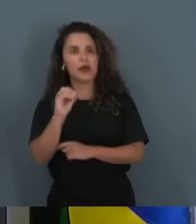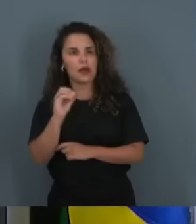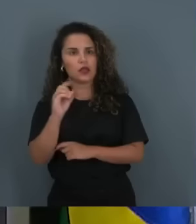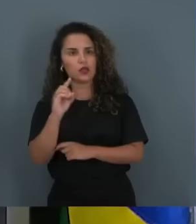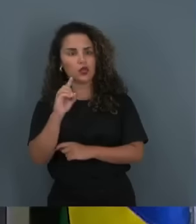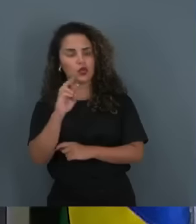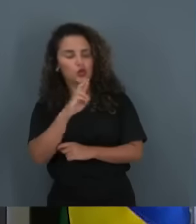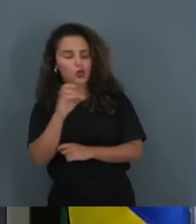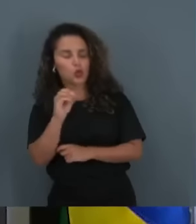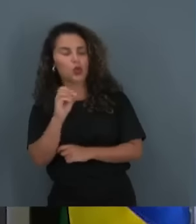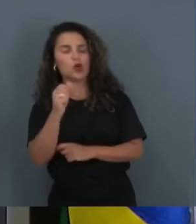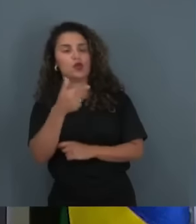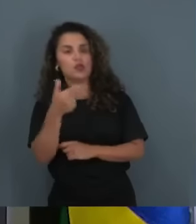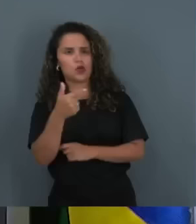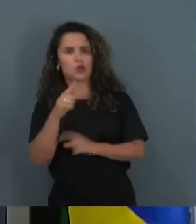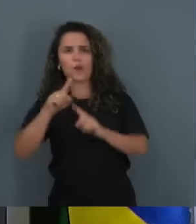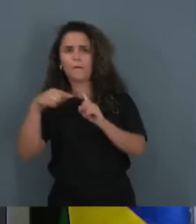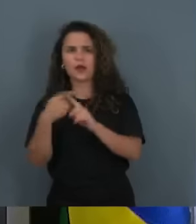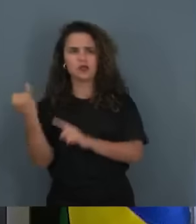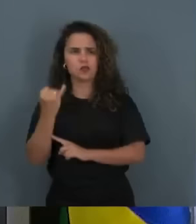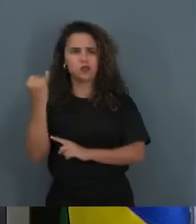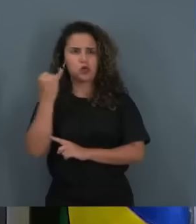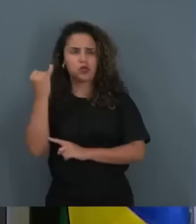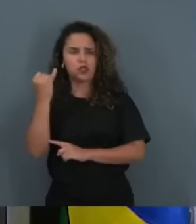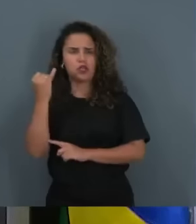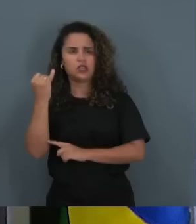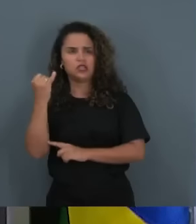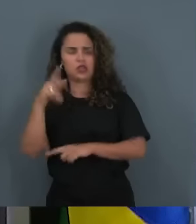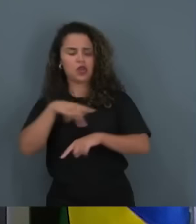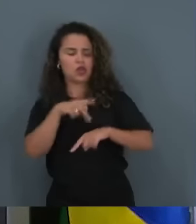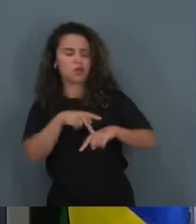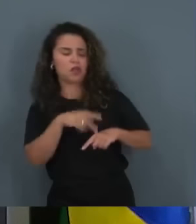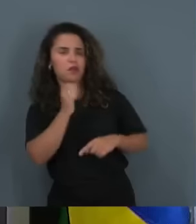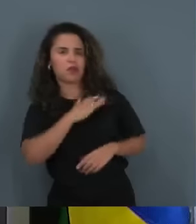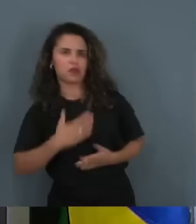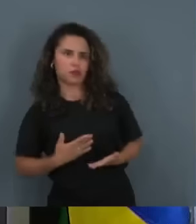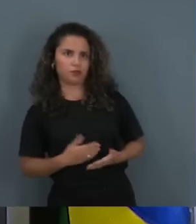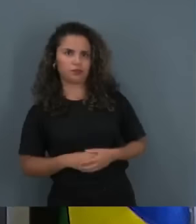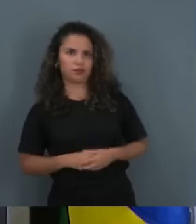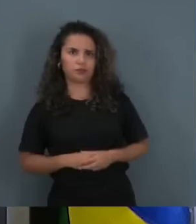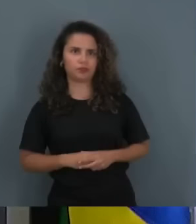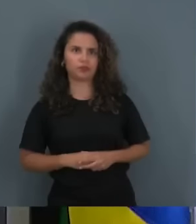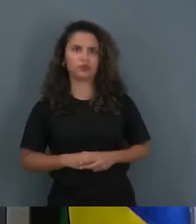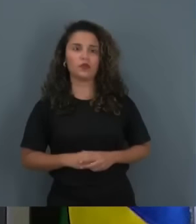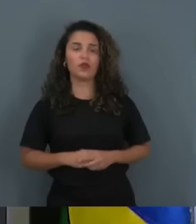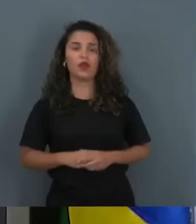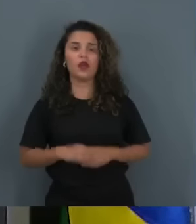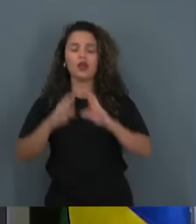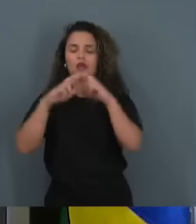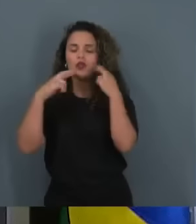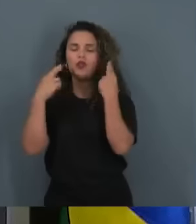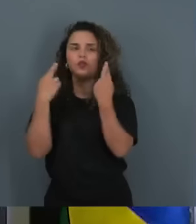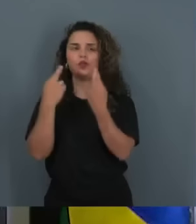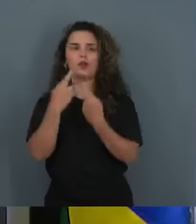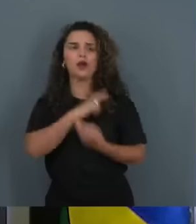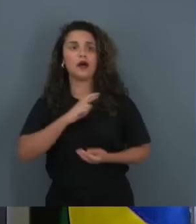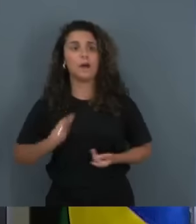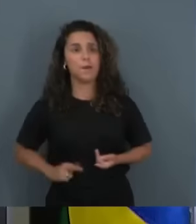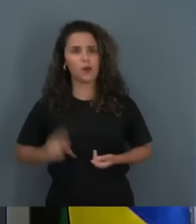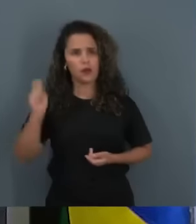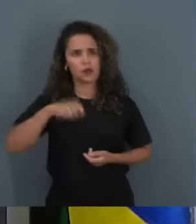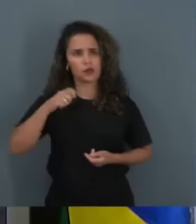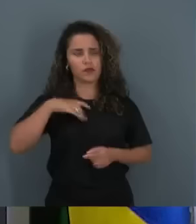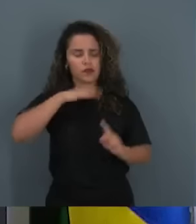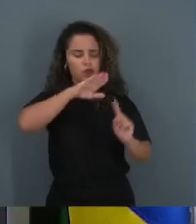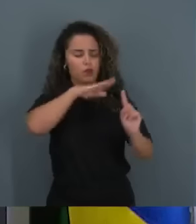E vai ser interessante porque numa república, sim, nós vamos fazer essa homenagem a ele